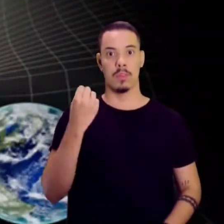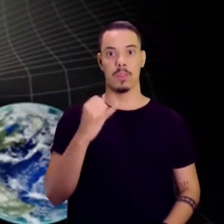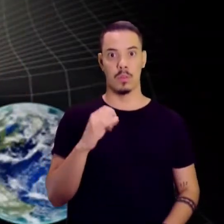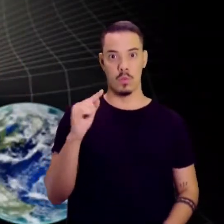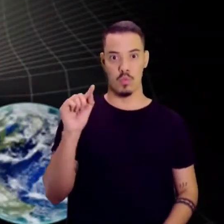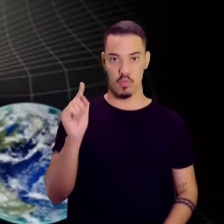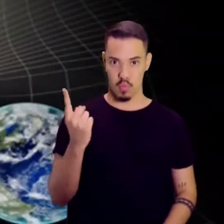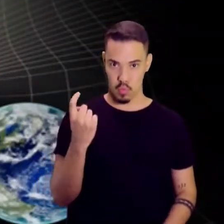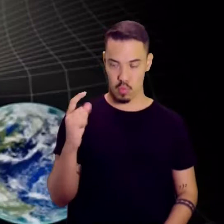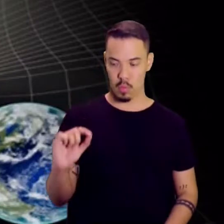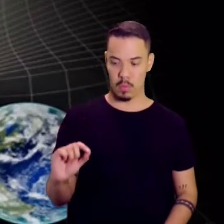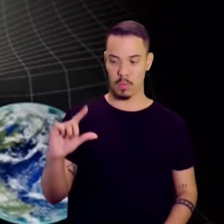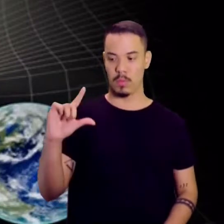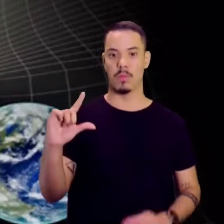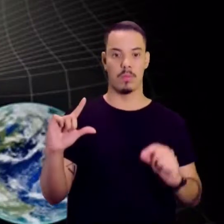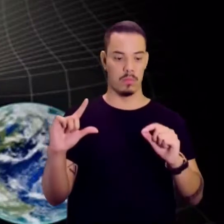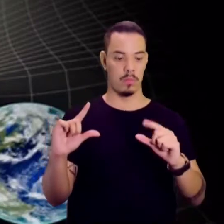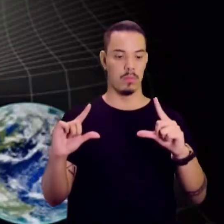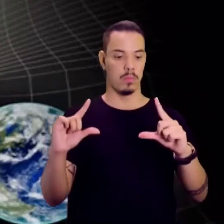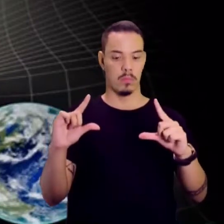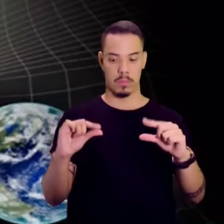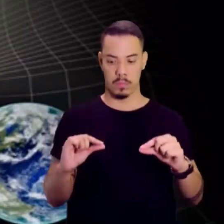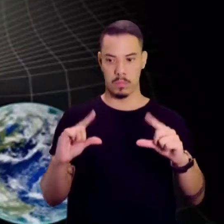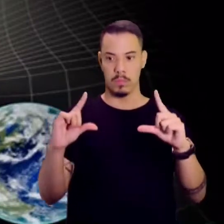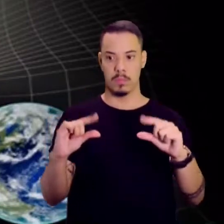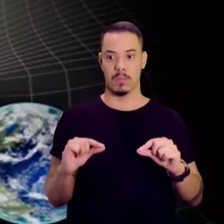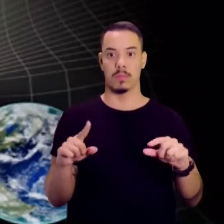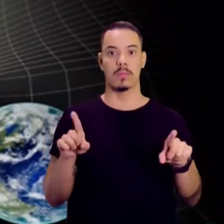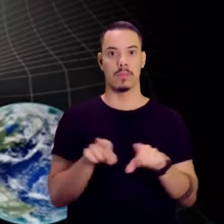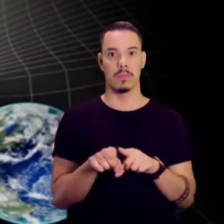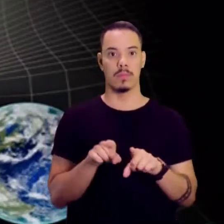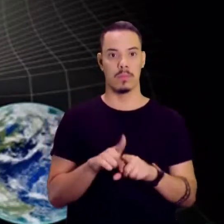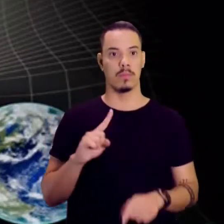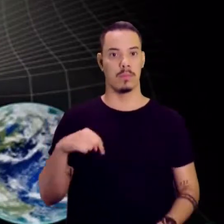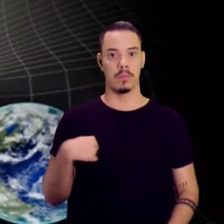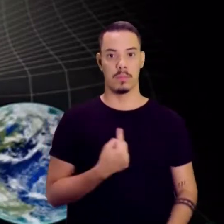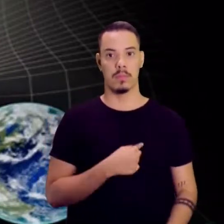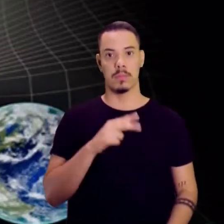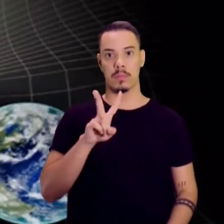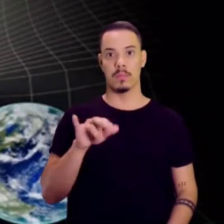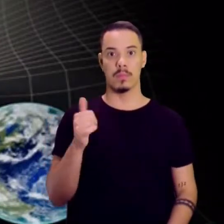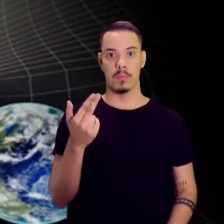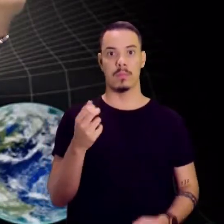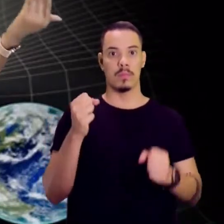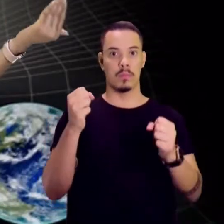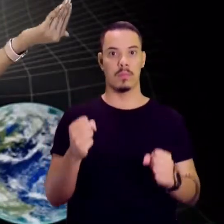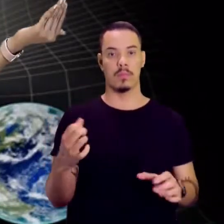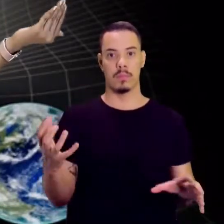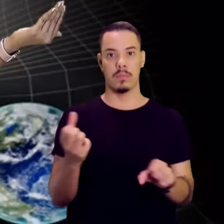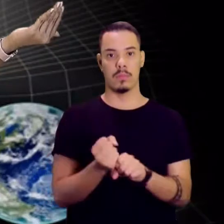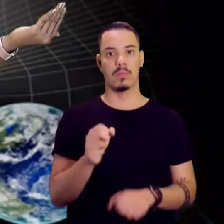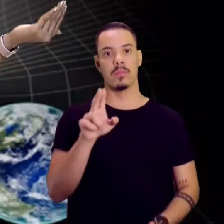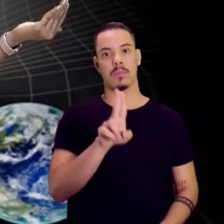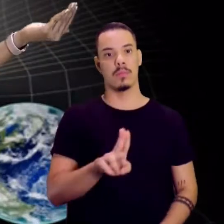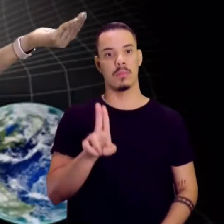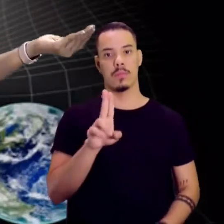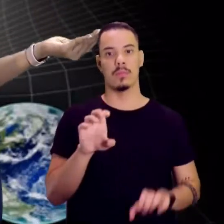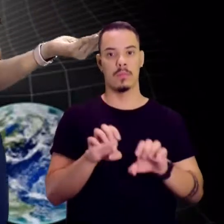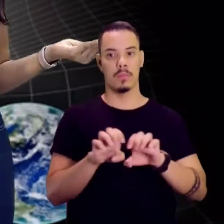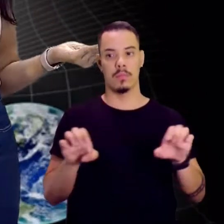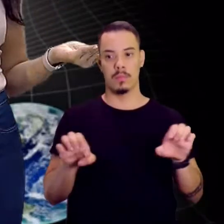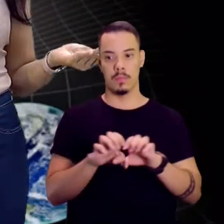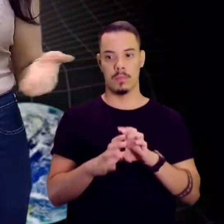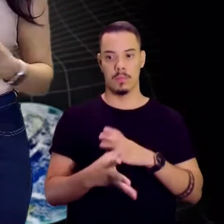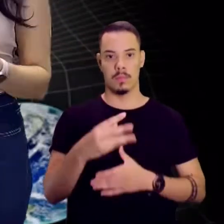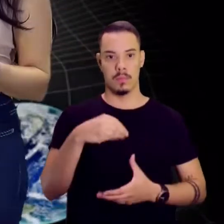outro aumenta. Se um diminui, o outro diminui. Exato. E nós vimos que essa aceleração ela pode ser calculada utilizando as equações do movimento